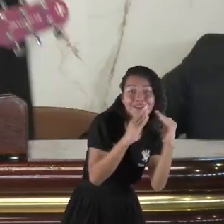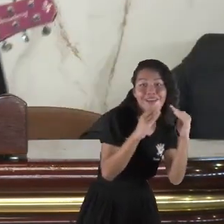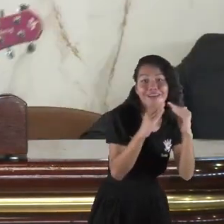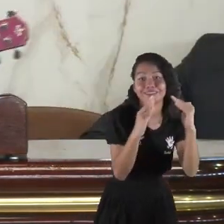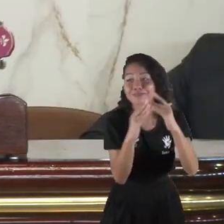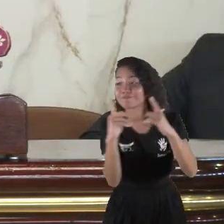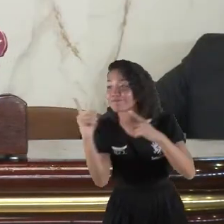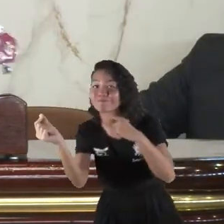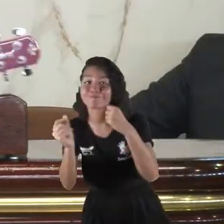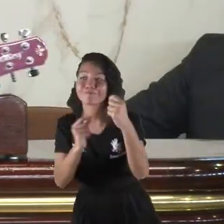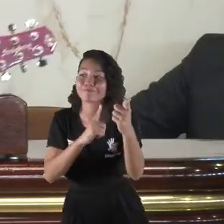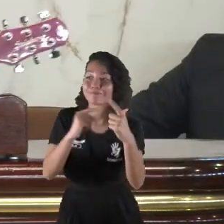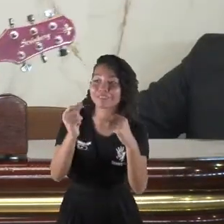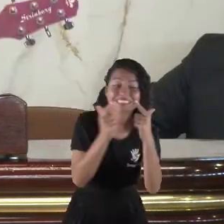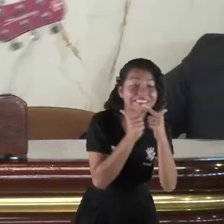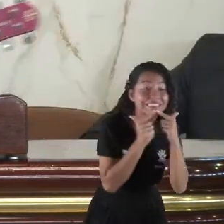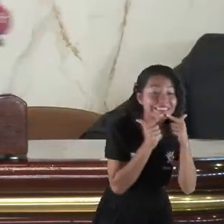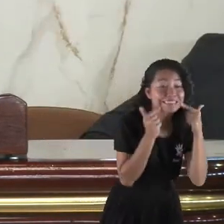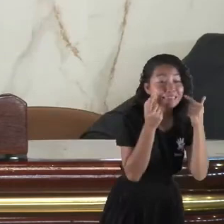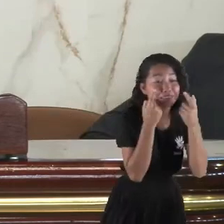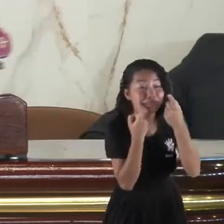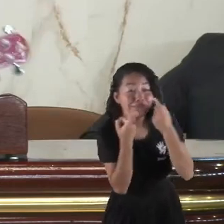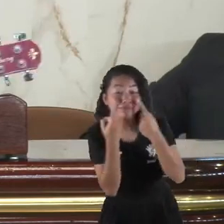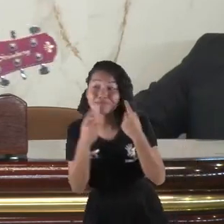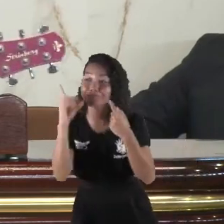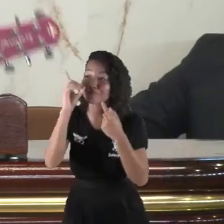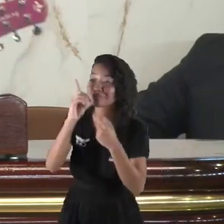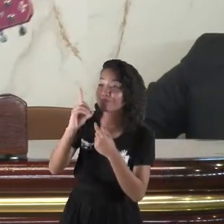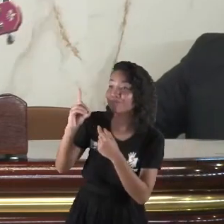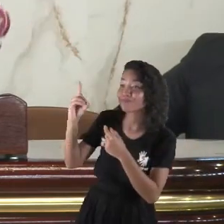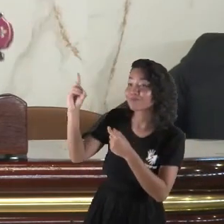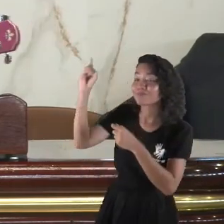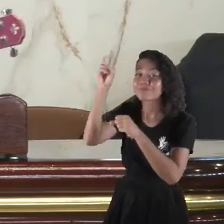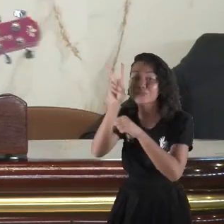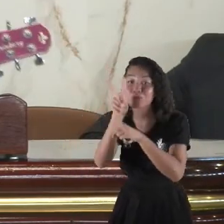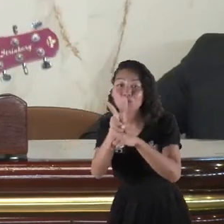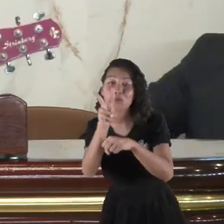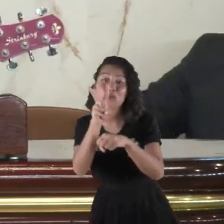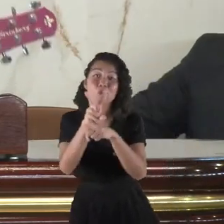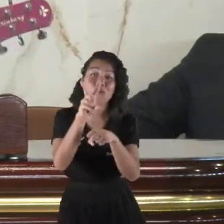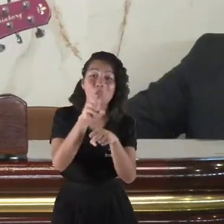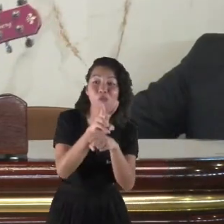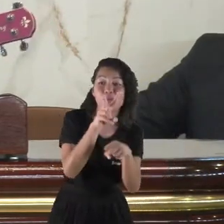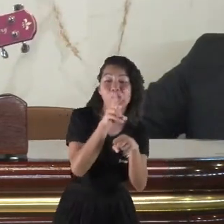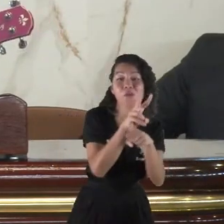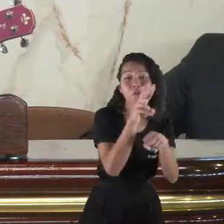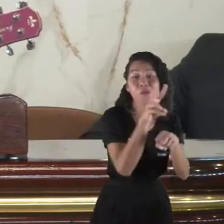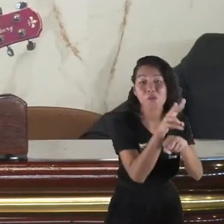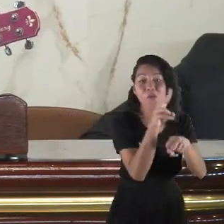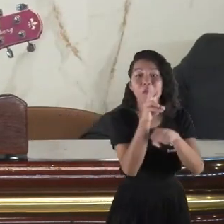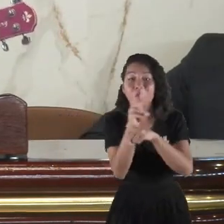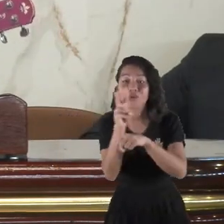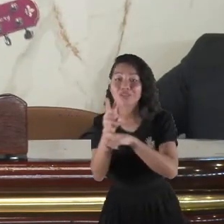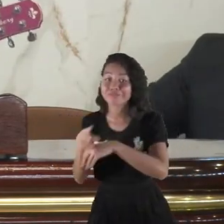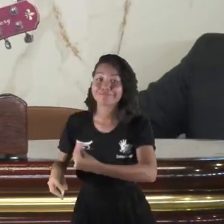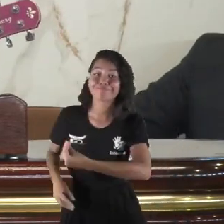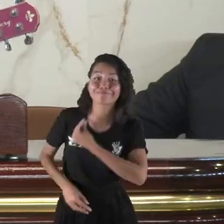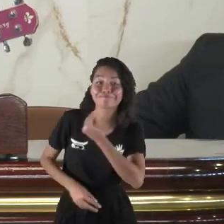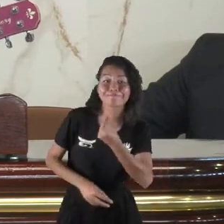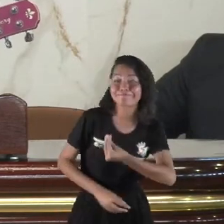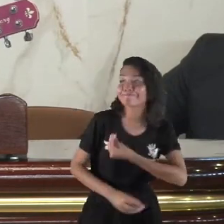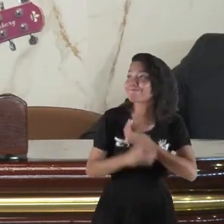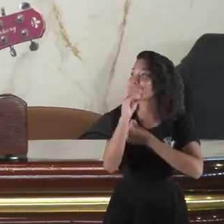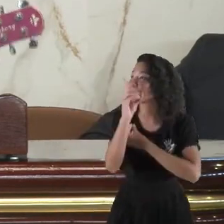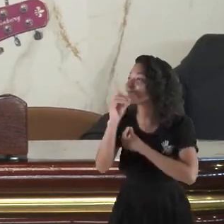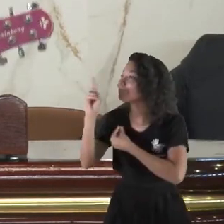riso, em teu choro, é contigo, é por ti, é contigo, é por